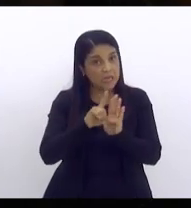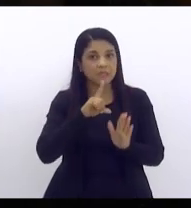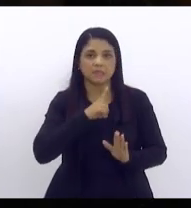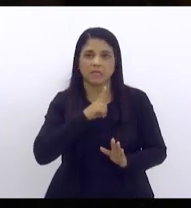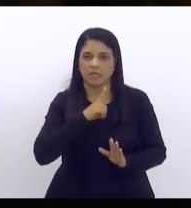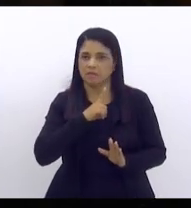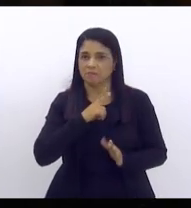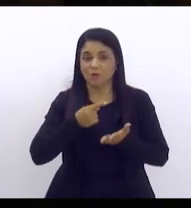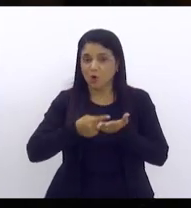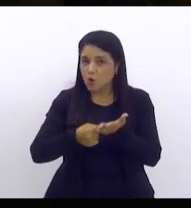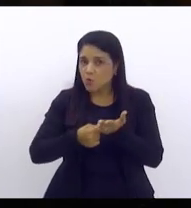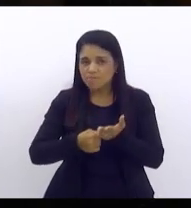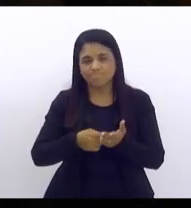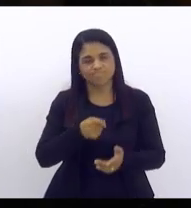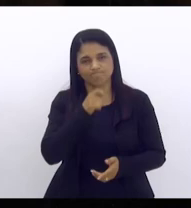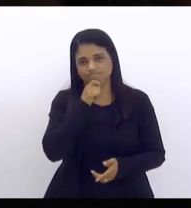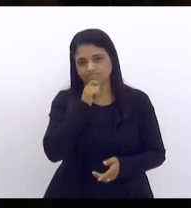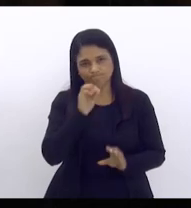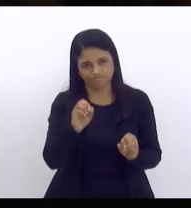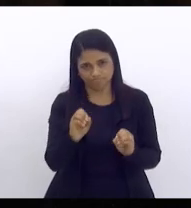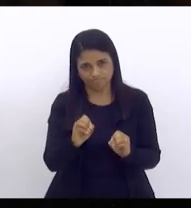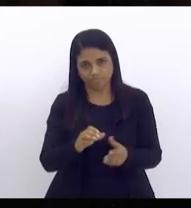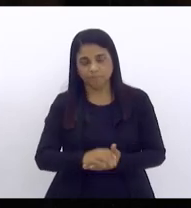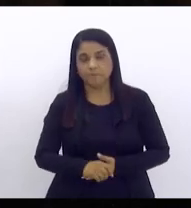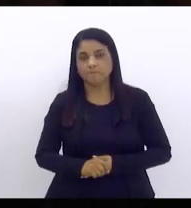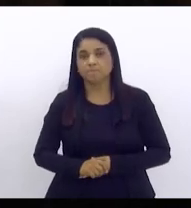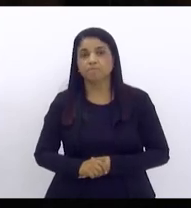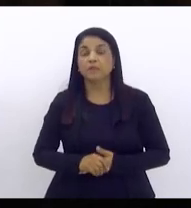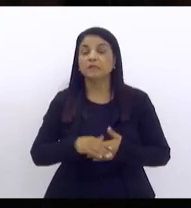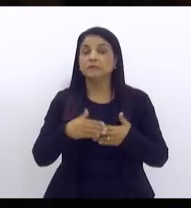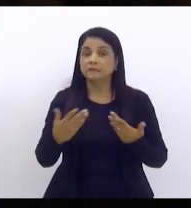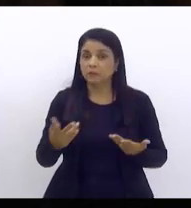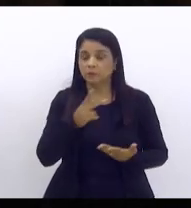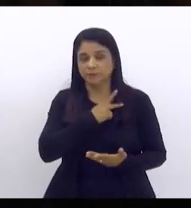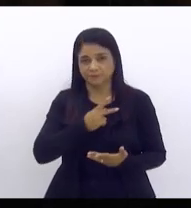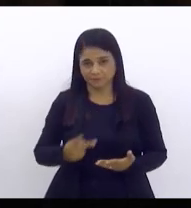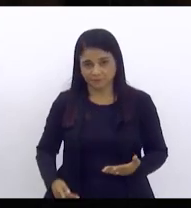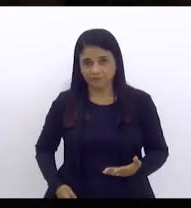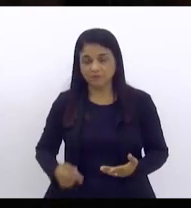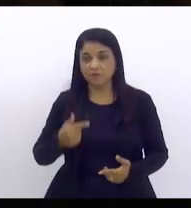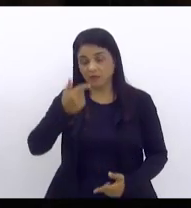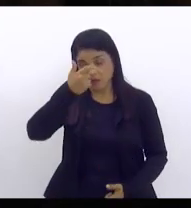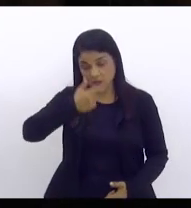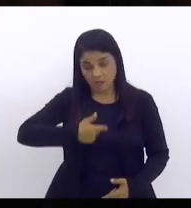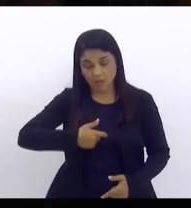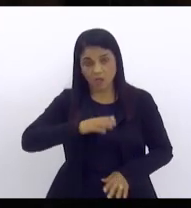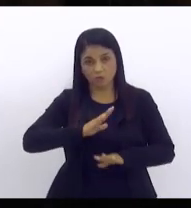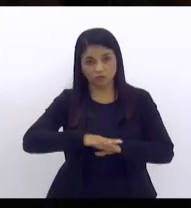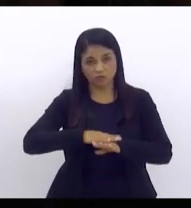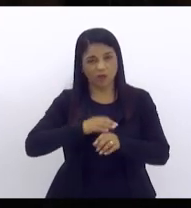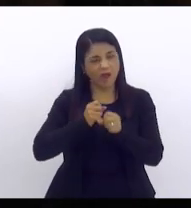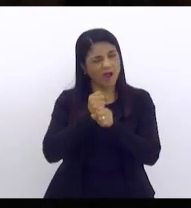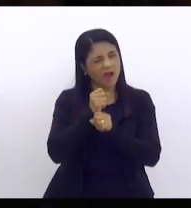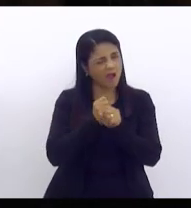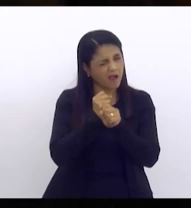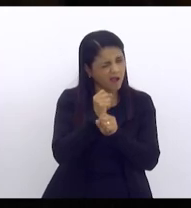cumprida. Além disso, senhor presidente, eu já fui, há muitos